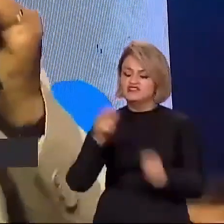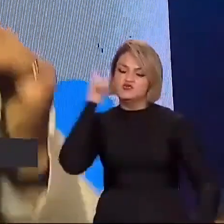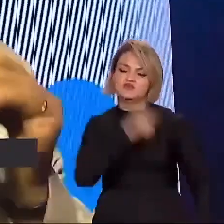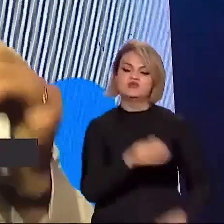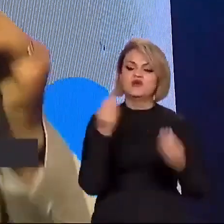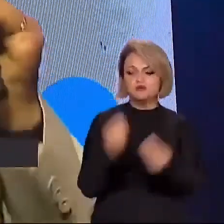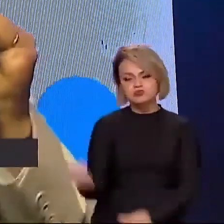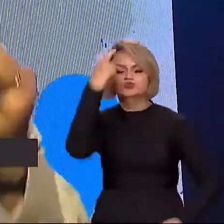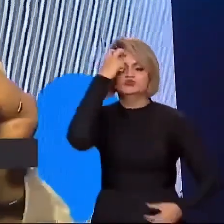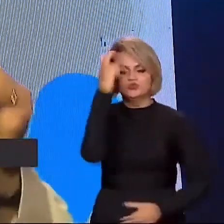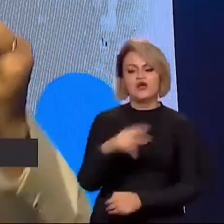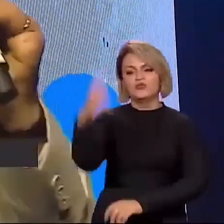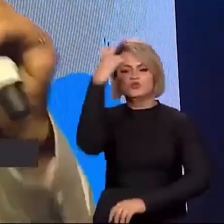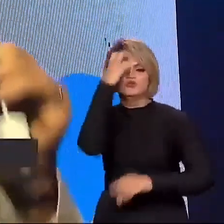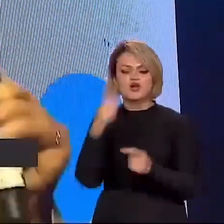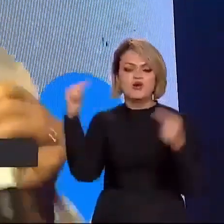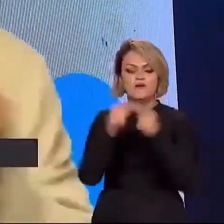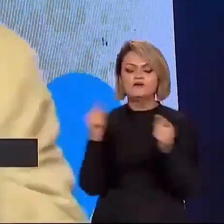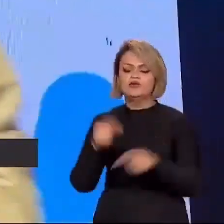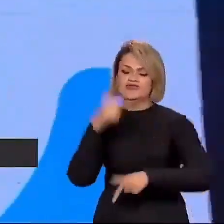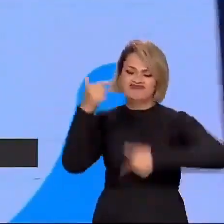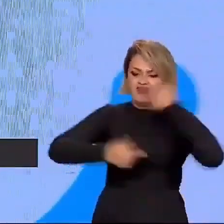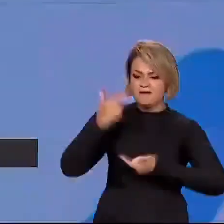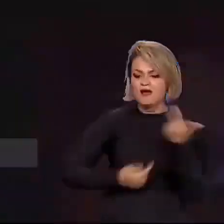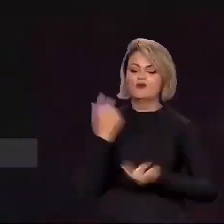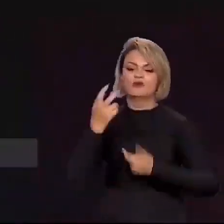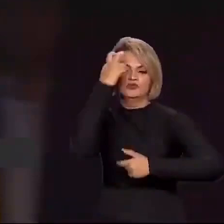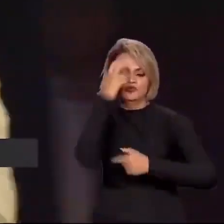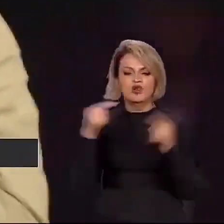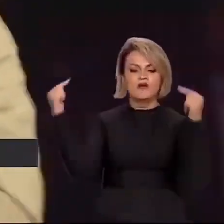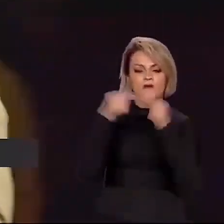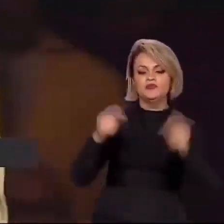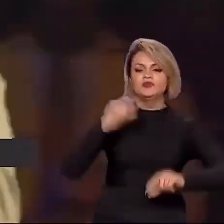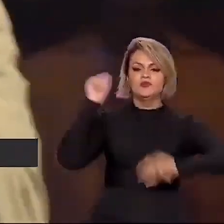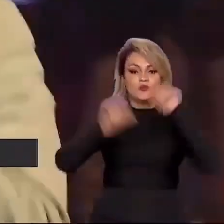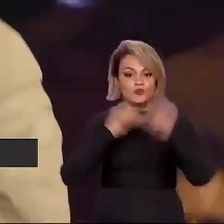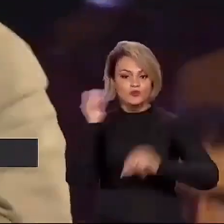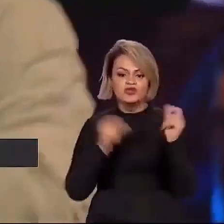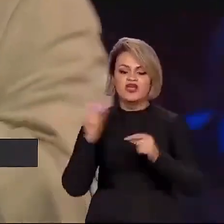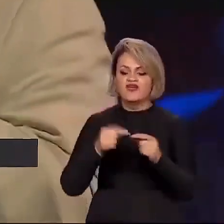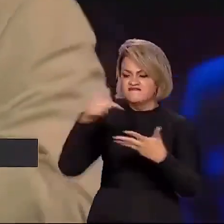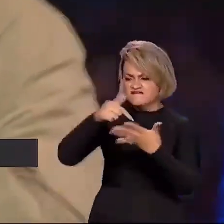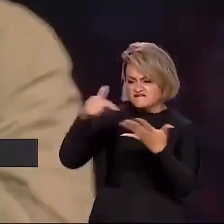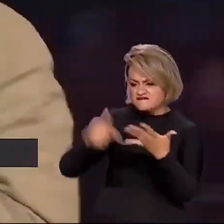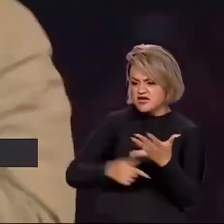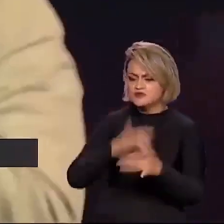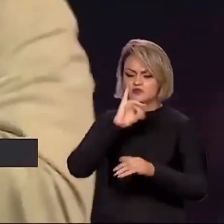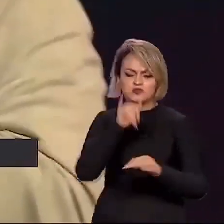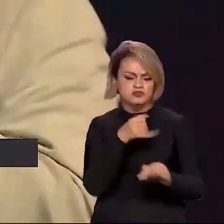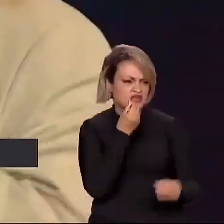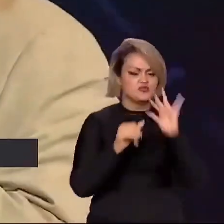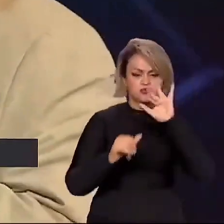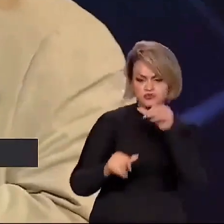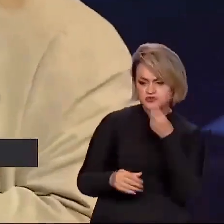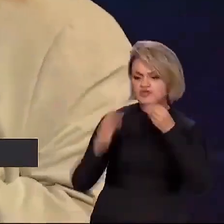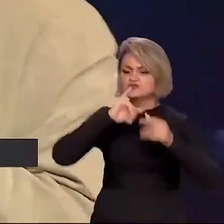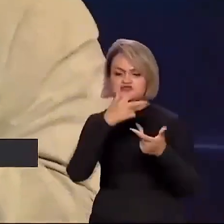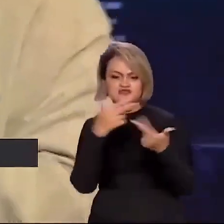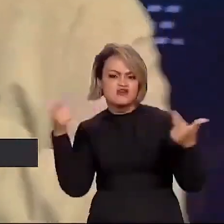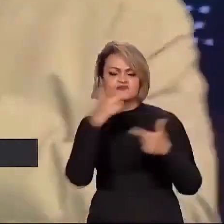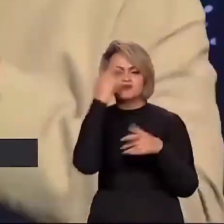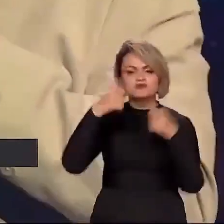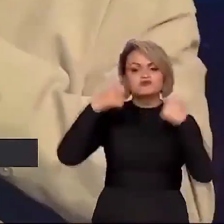E cultura significa emprego, cultura significa milhões de oportunidades para a gente